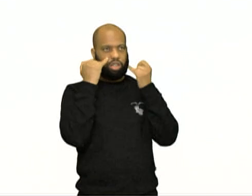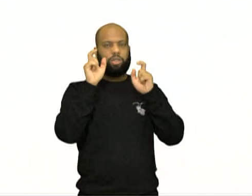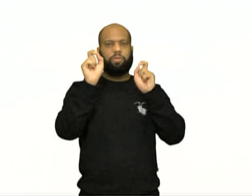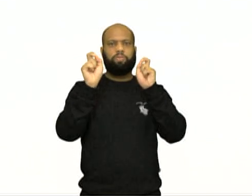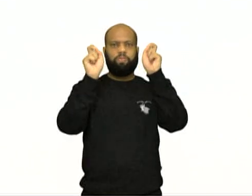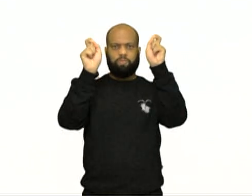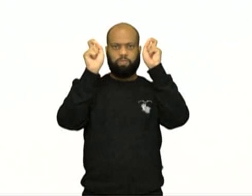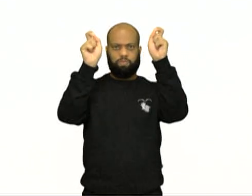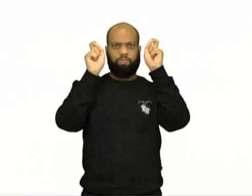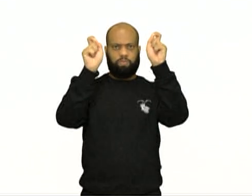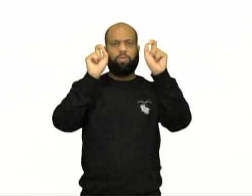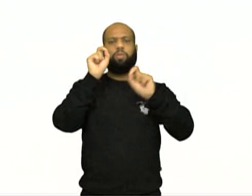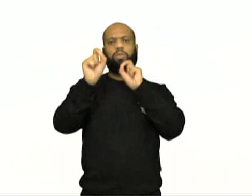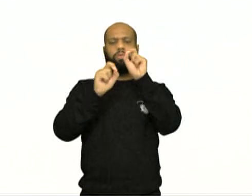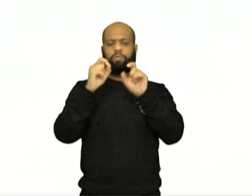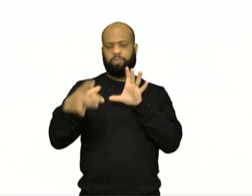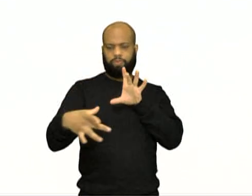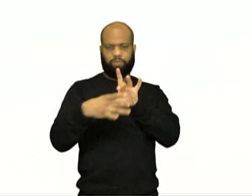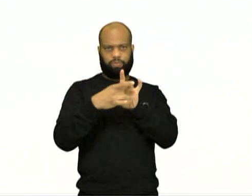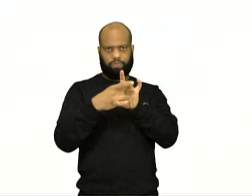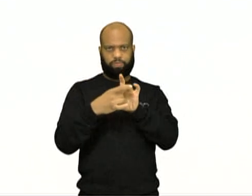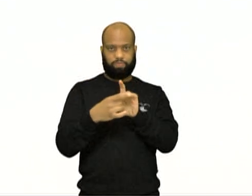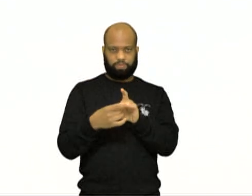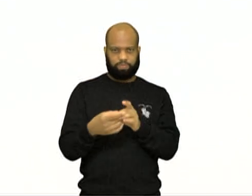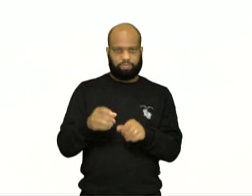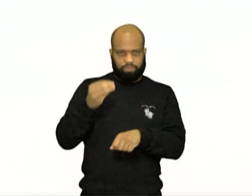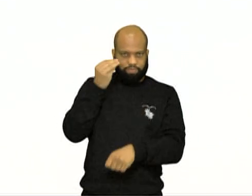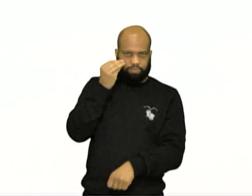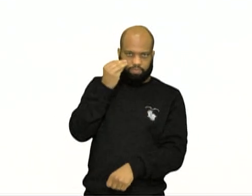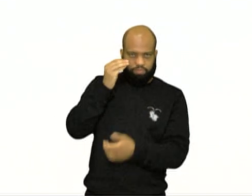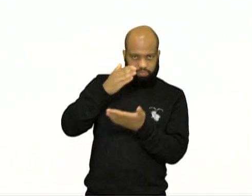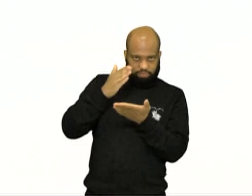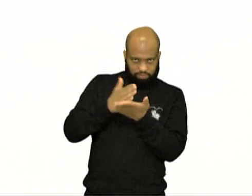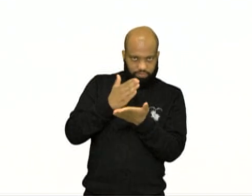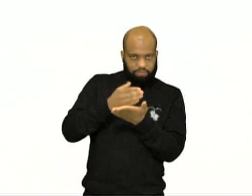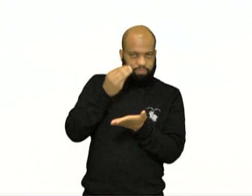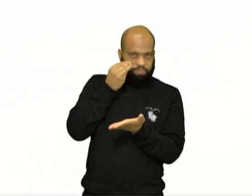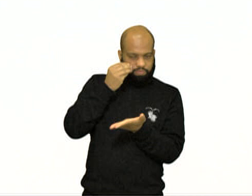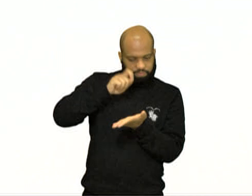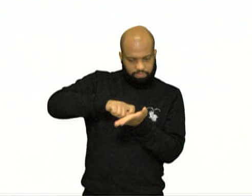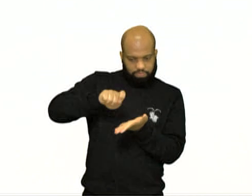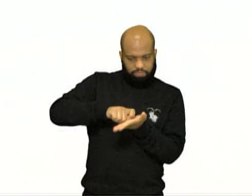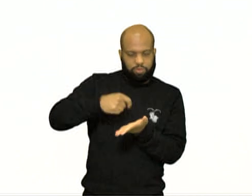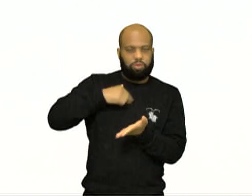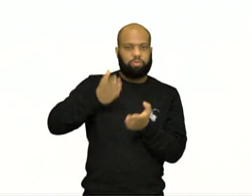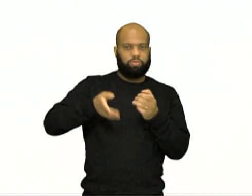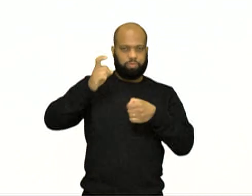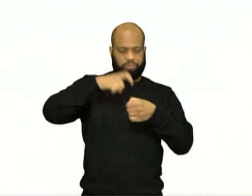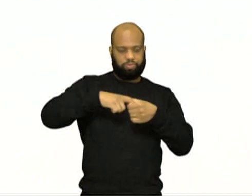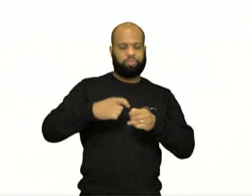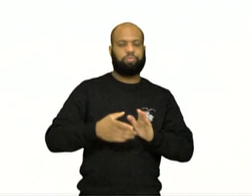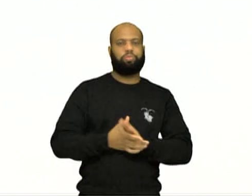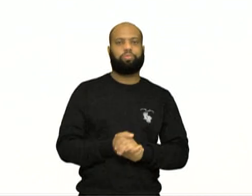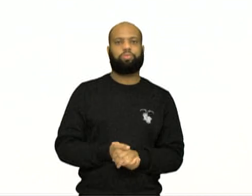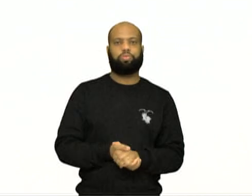campanha que ele está veiculando? Bora lá então, moçada. Fiquem aí, eu fico aqui e a gente já volta. Vai lá!